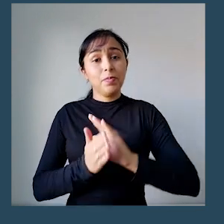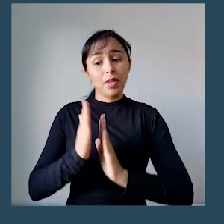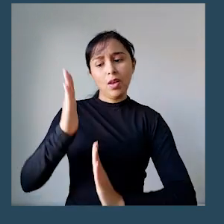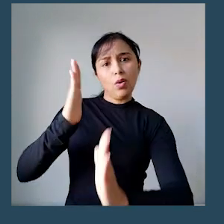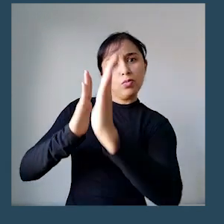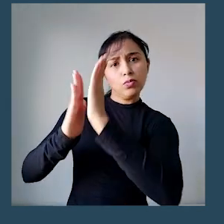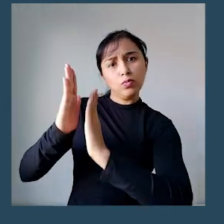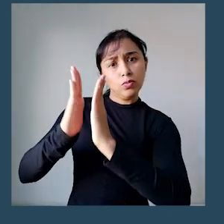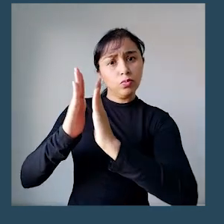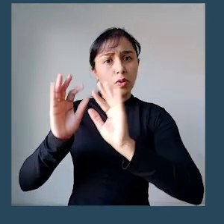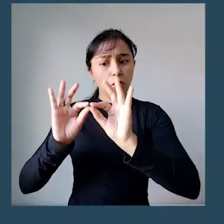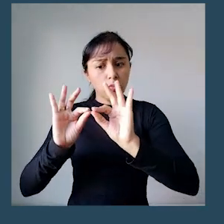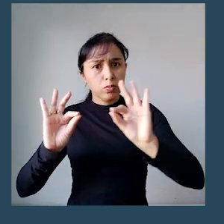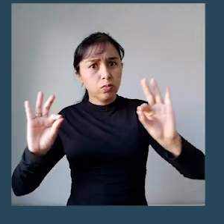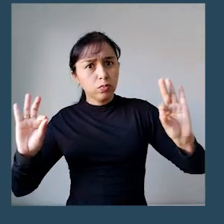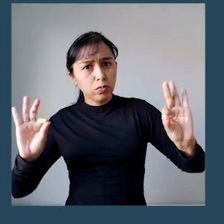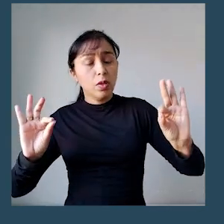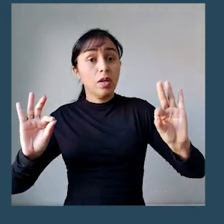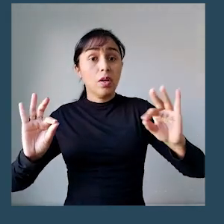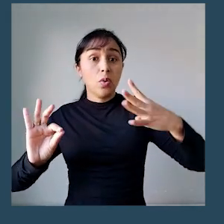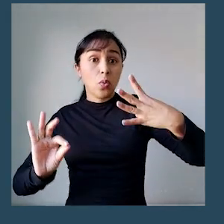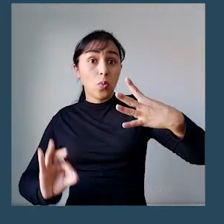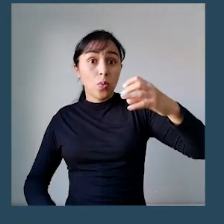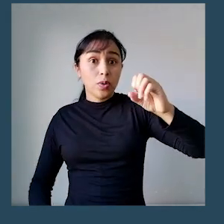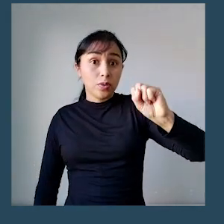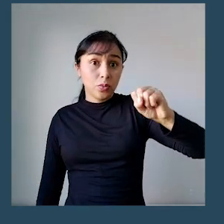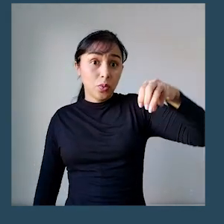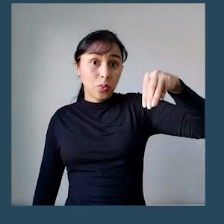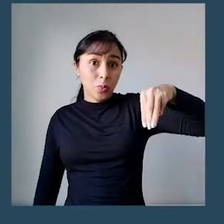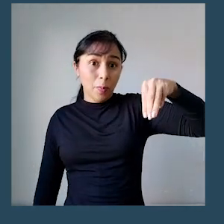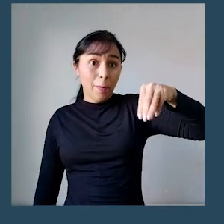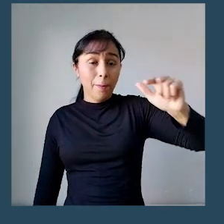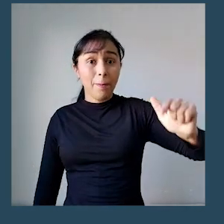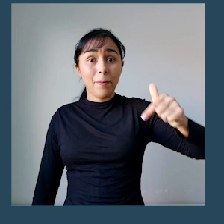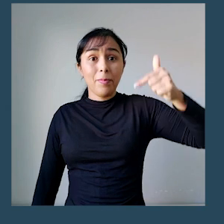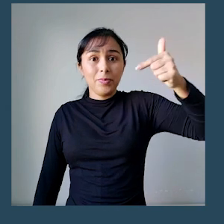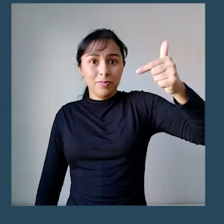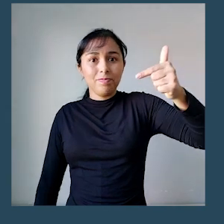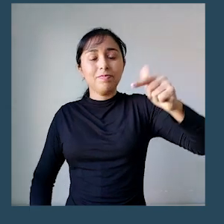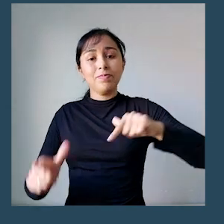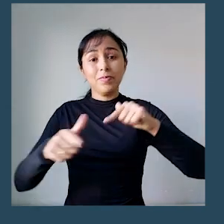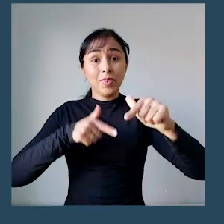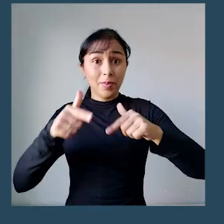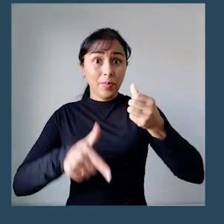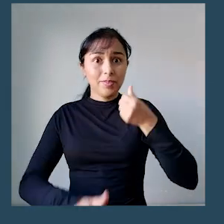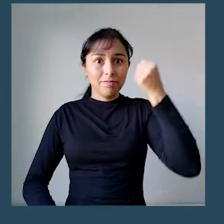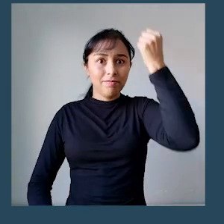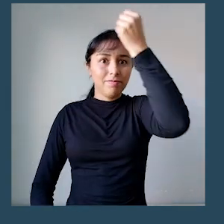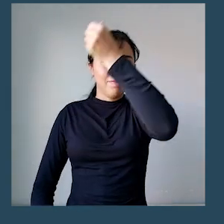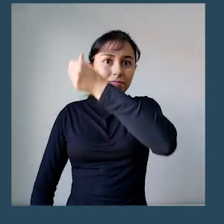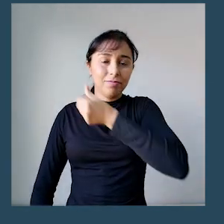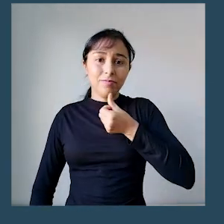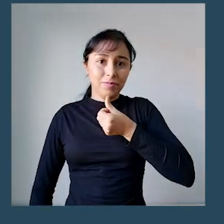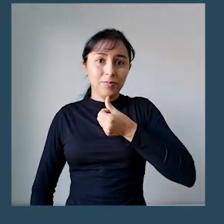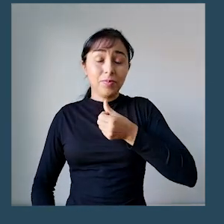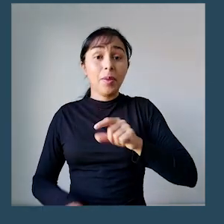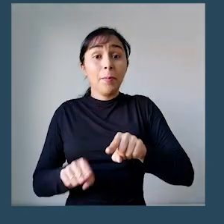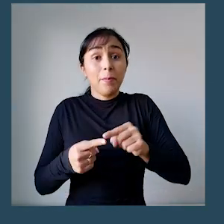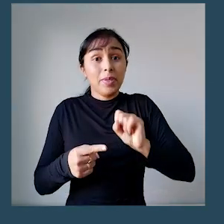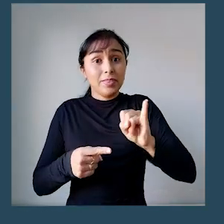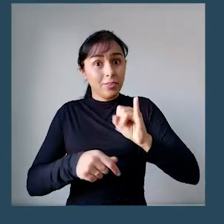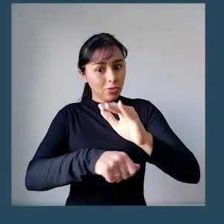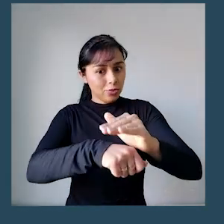de 48 metros quadrados por dia, trabalhando 6 horas diárias. Qual seria a produtividade se